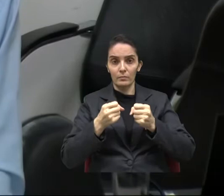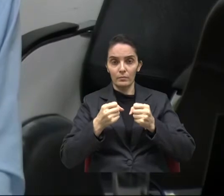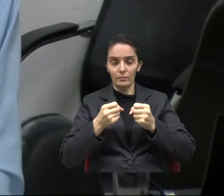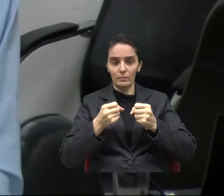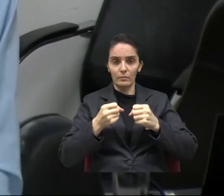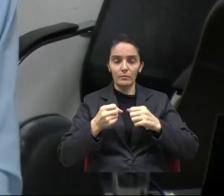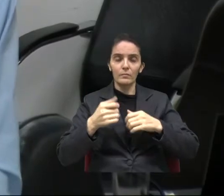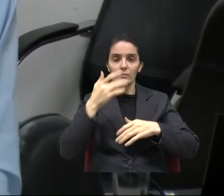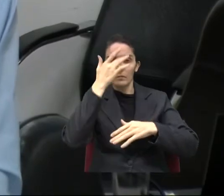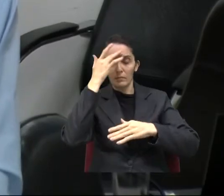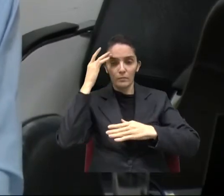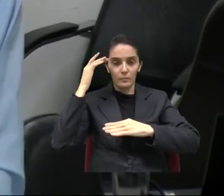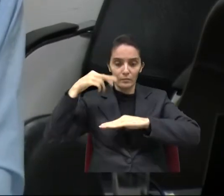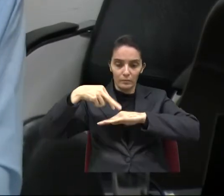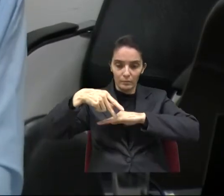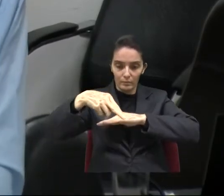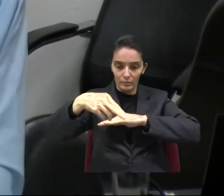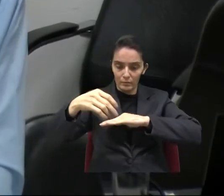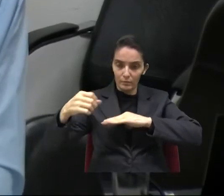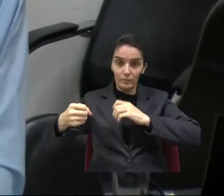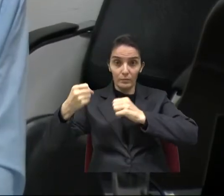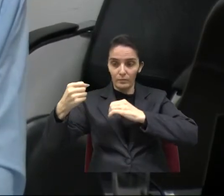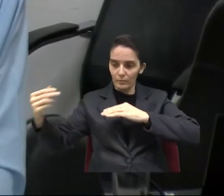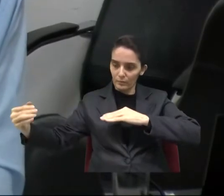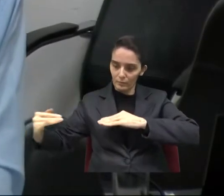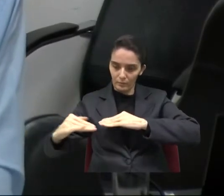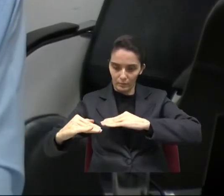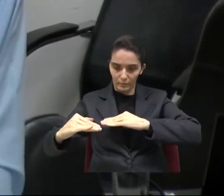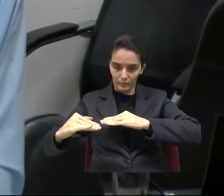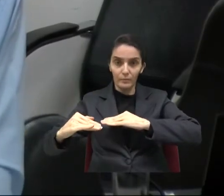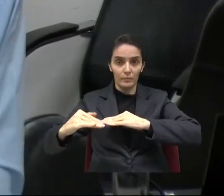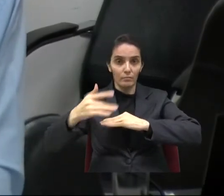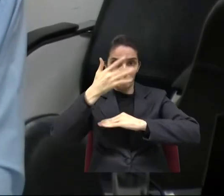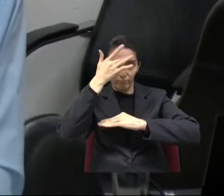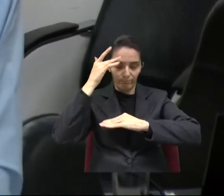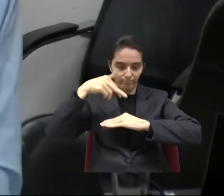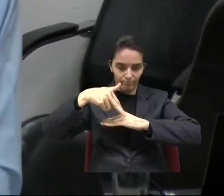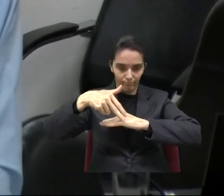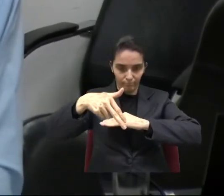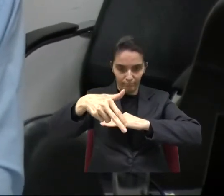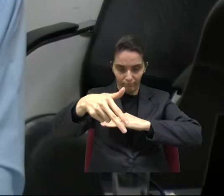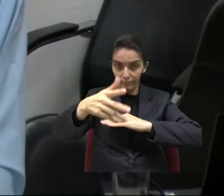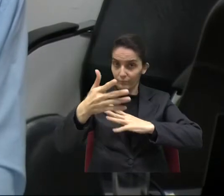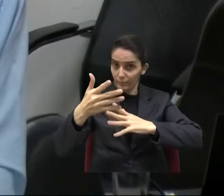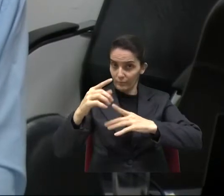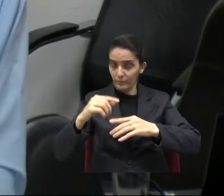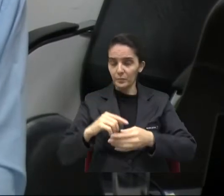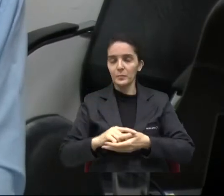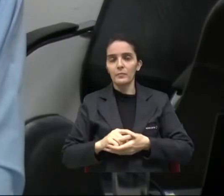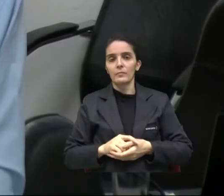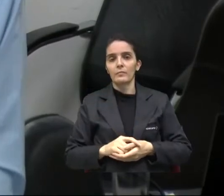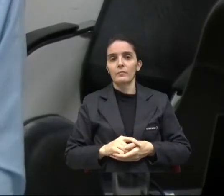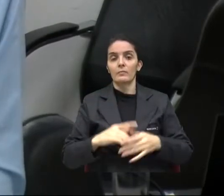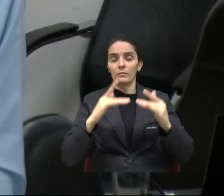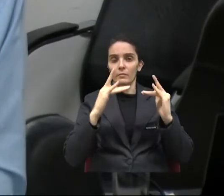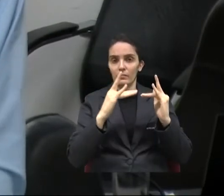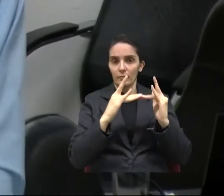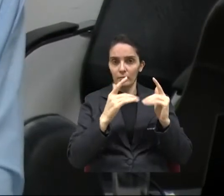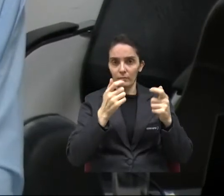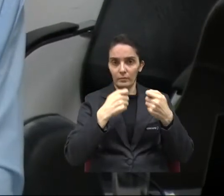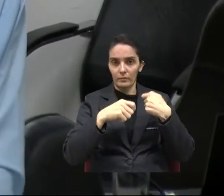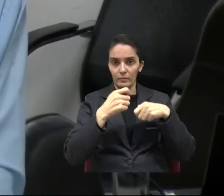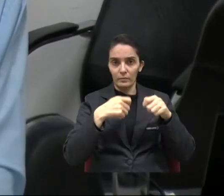carro, ele acha que tem uma arma e acha que isso vale mais do que tudo. Lembrando que o velório ele é administrado